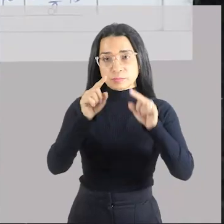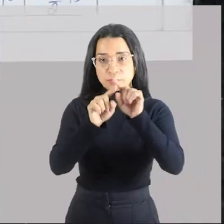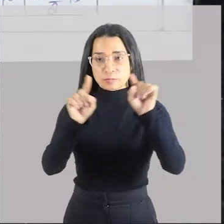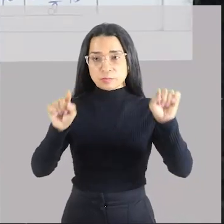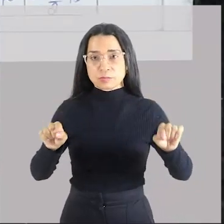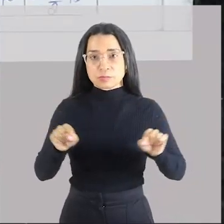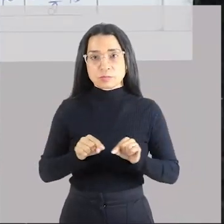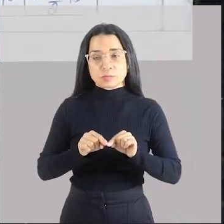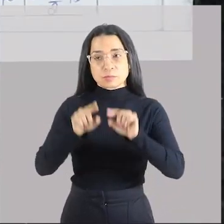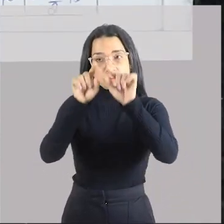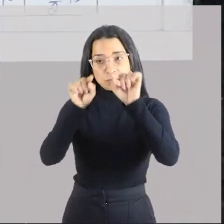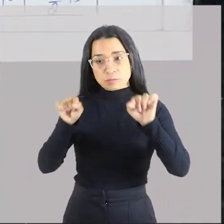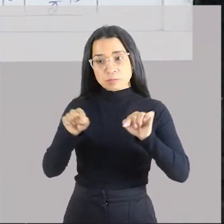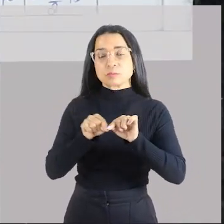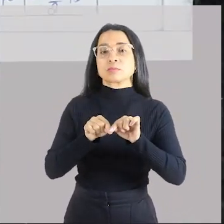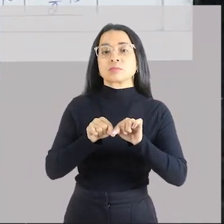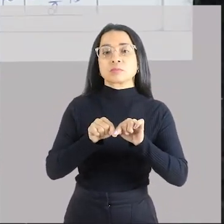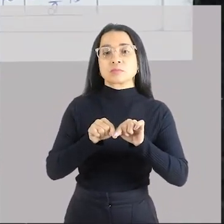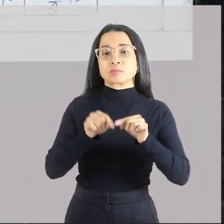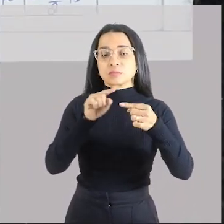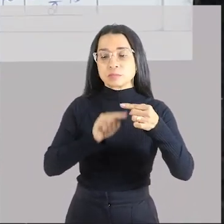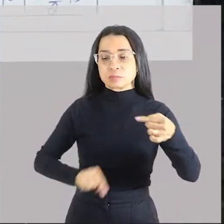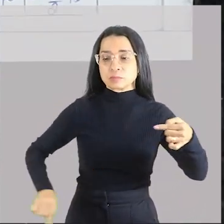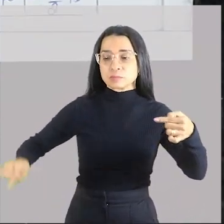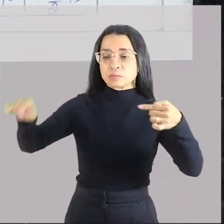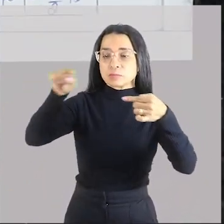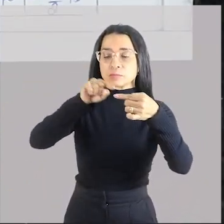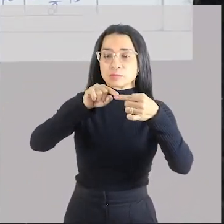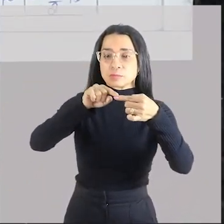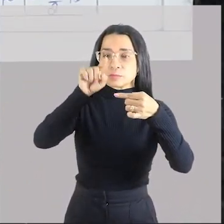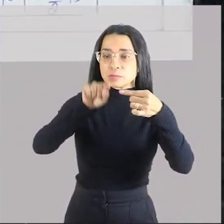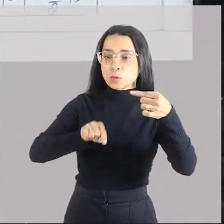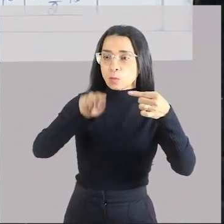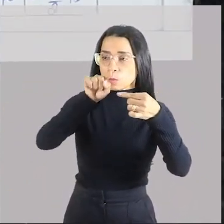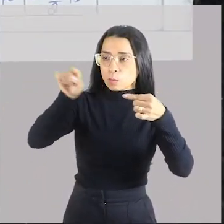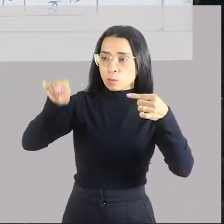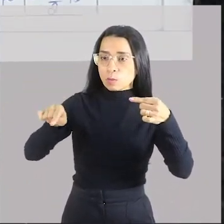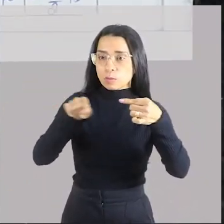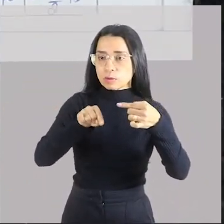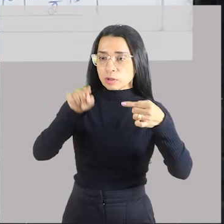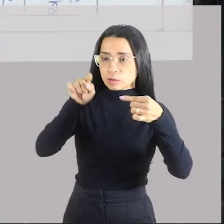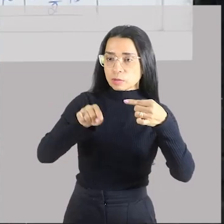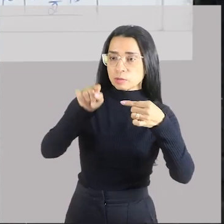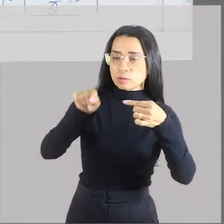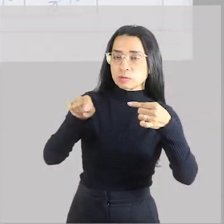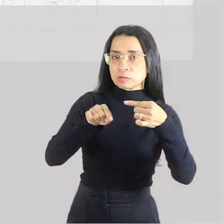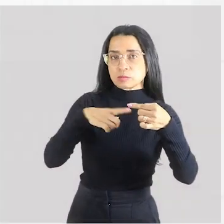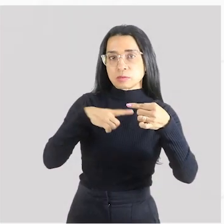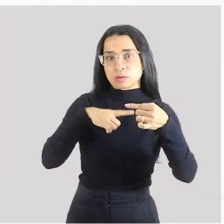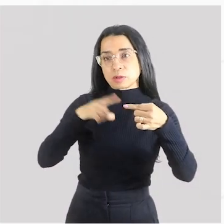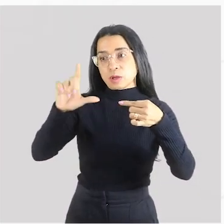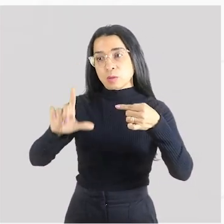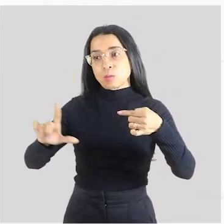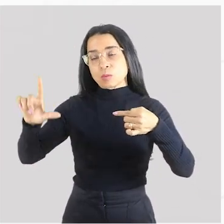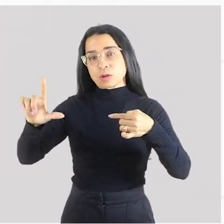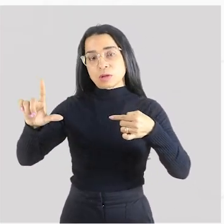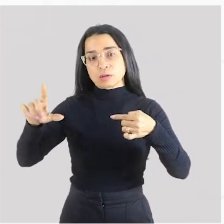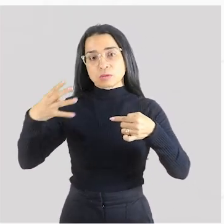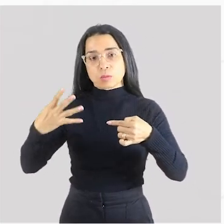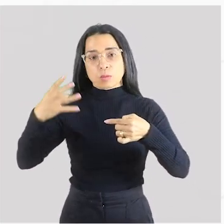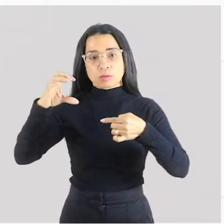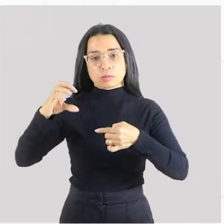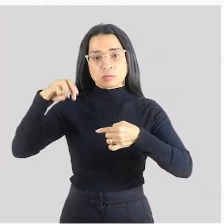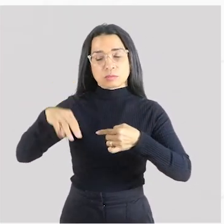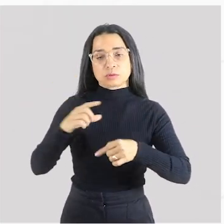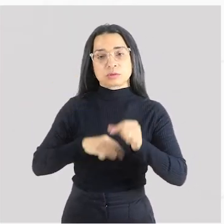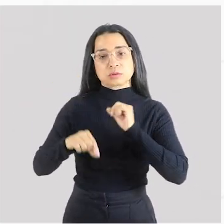um quadrado e um triângulo inscrito na circunferência. Né? Ele me deu o lado do quadrado, vale 4 centímetros, e quer saber quanto é o